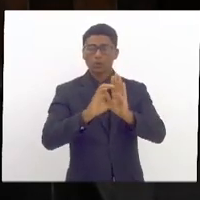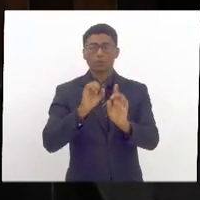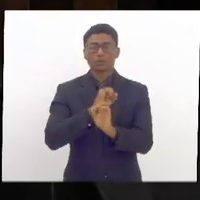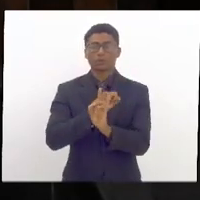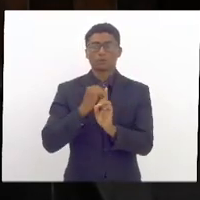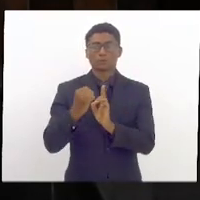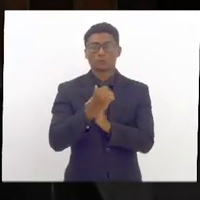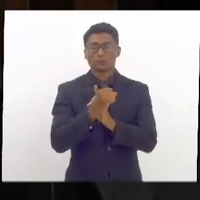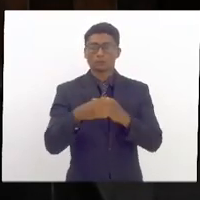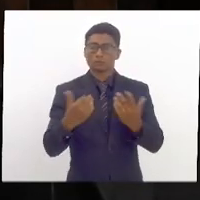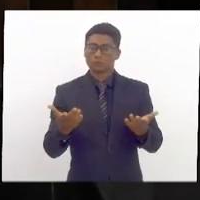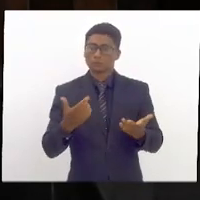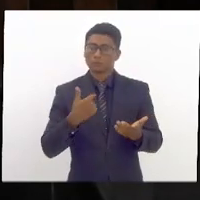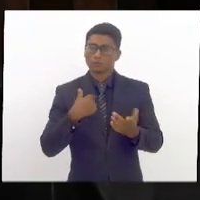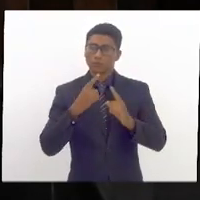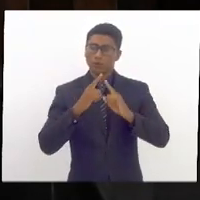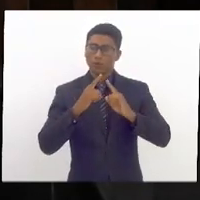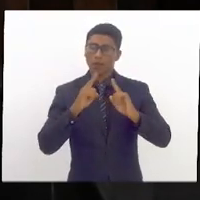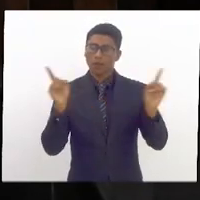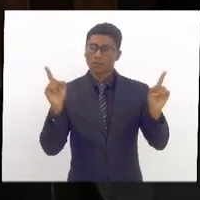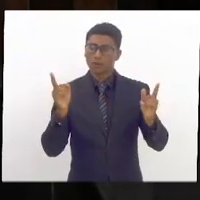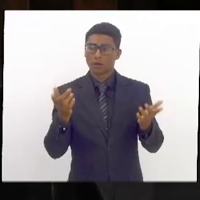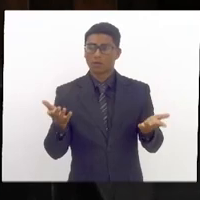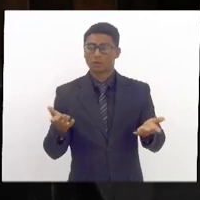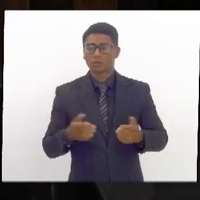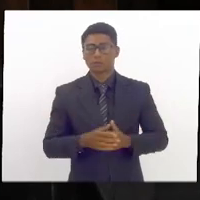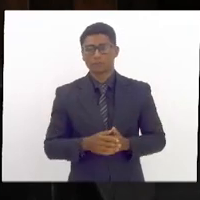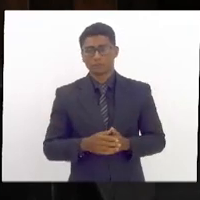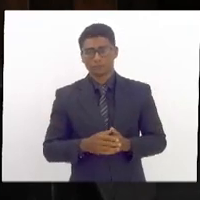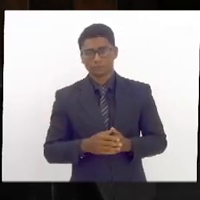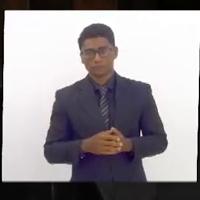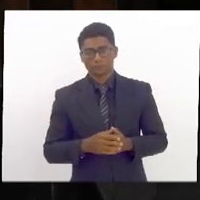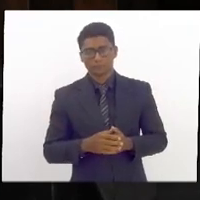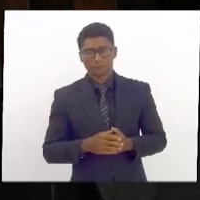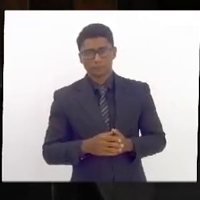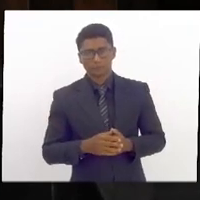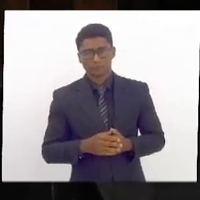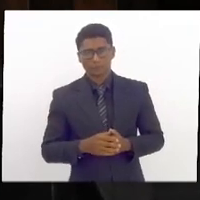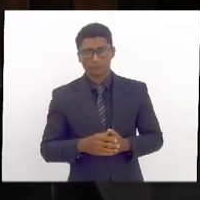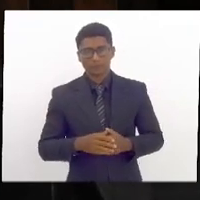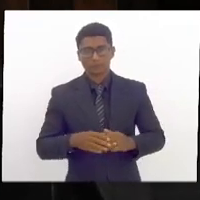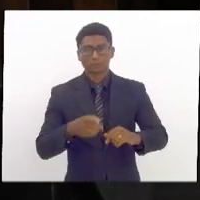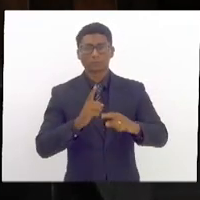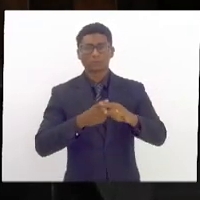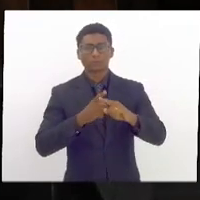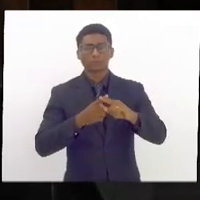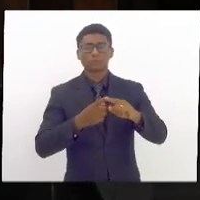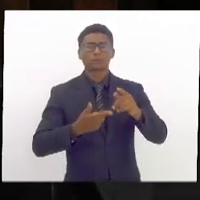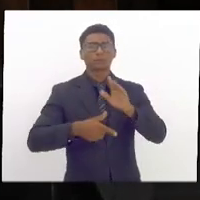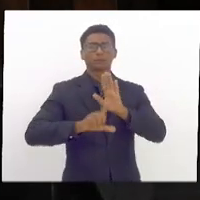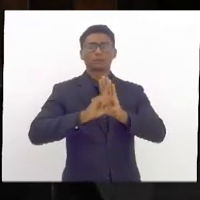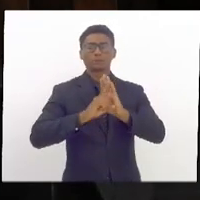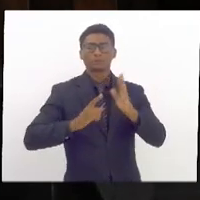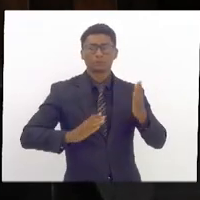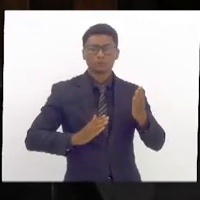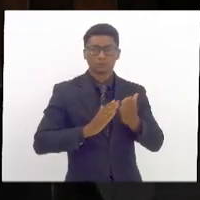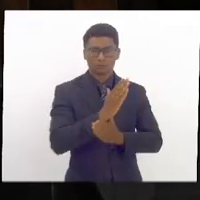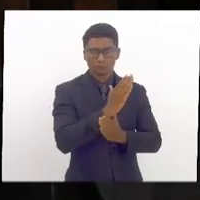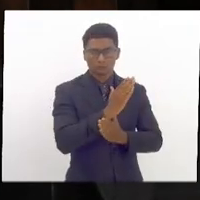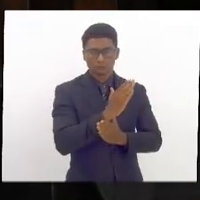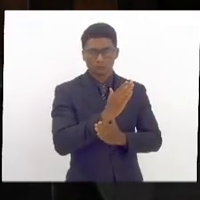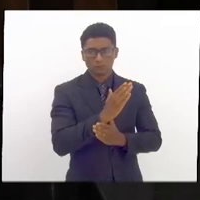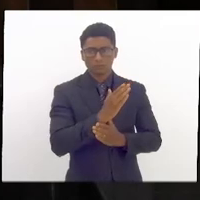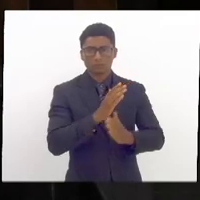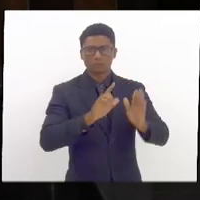minha crítica sociológica aqui em razão de nós aprovarmos leis que criem